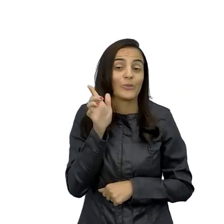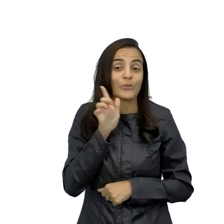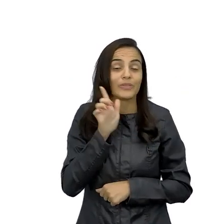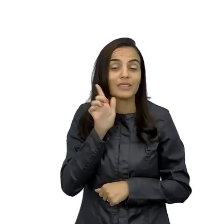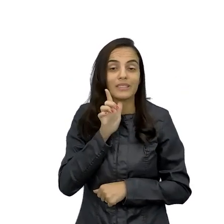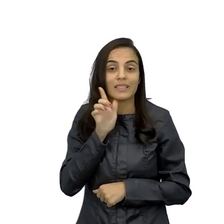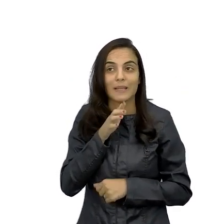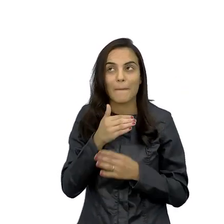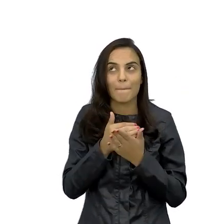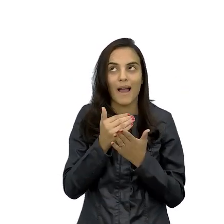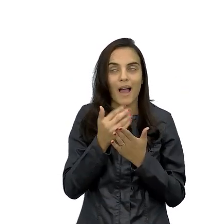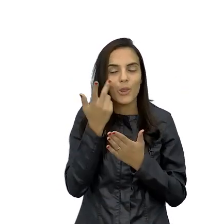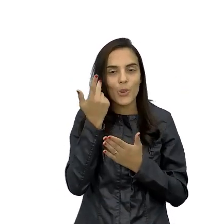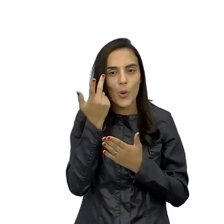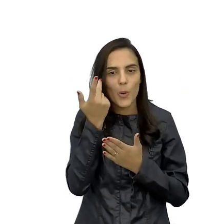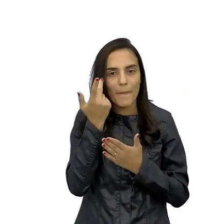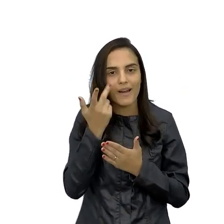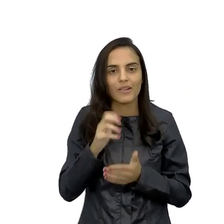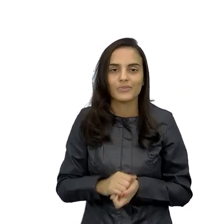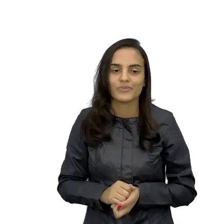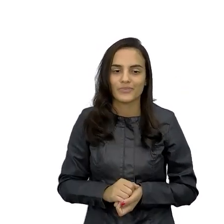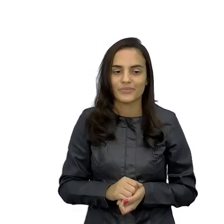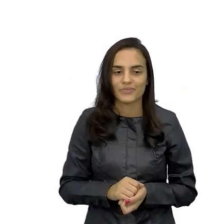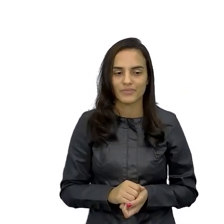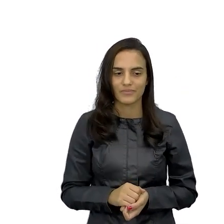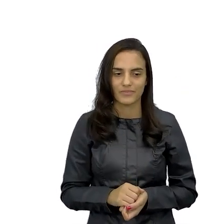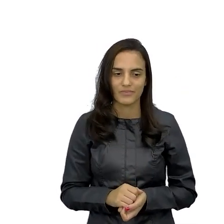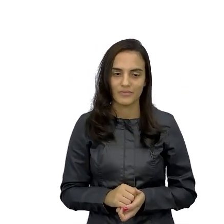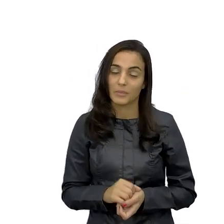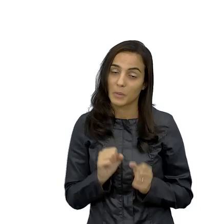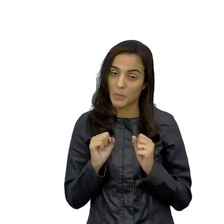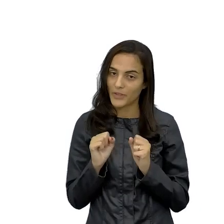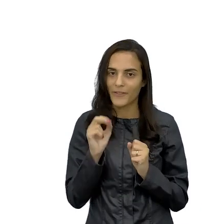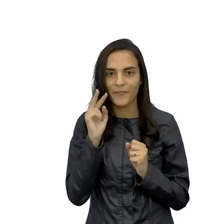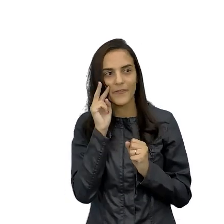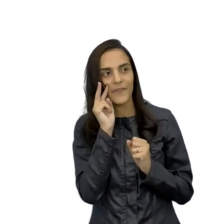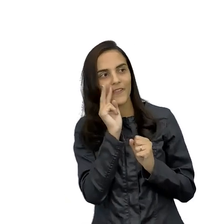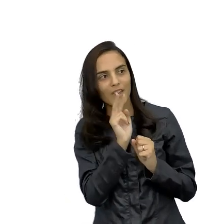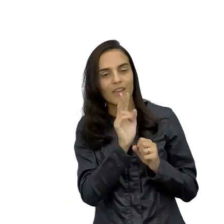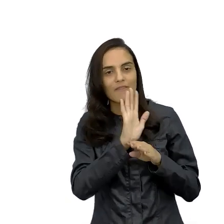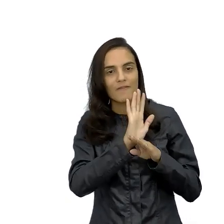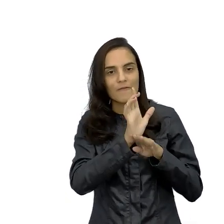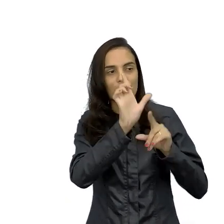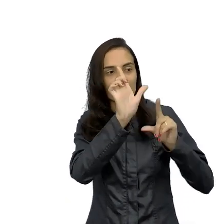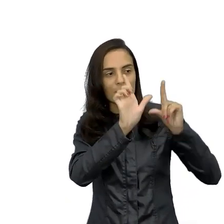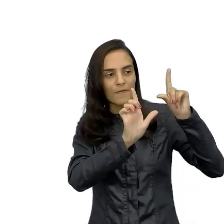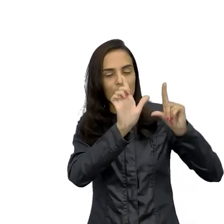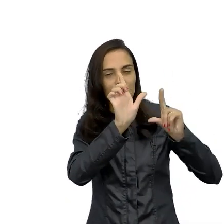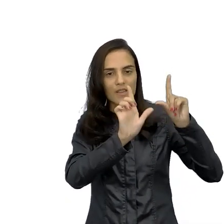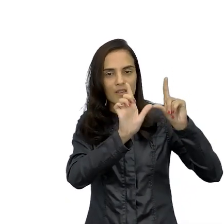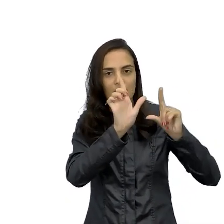mais normal, ou para poder assistir uma